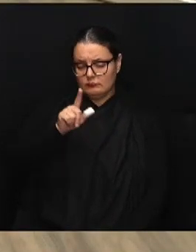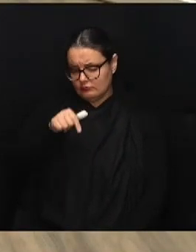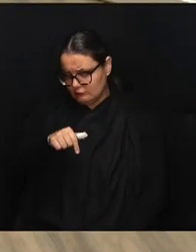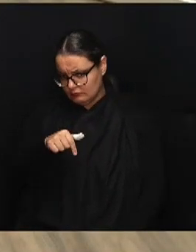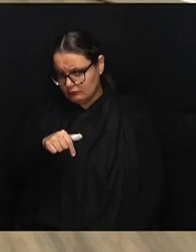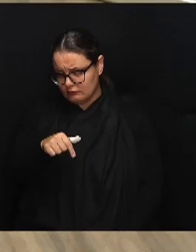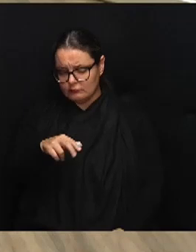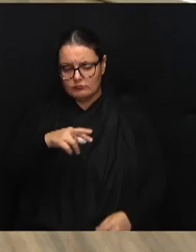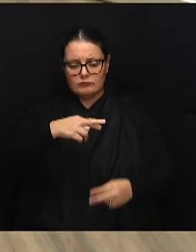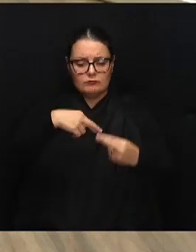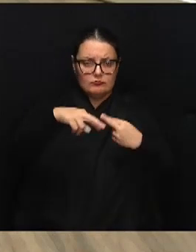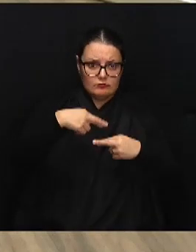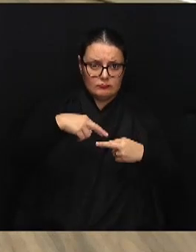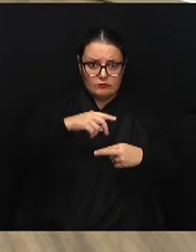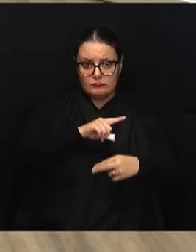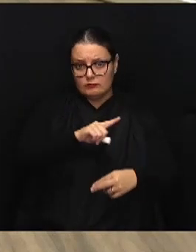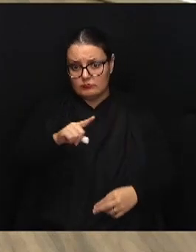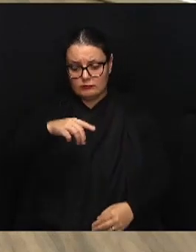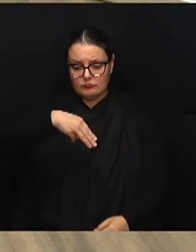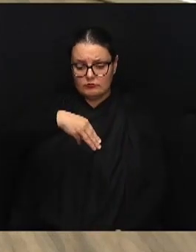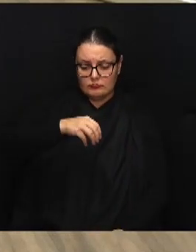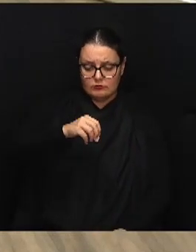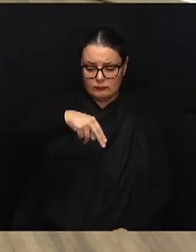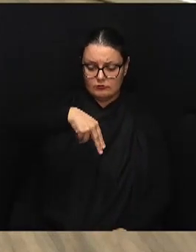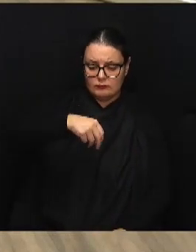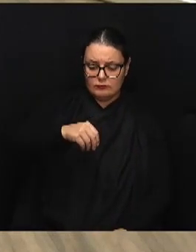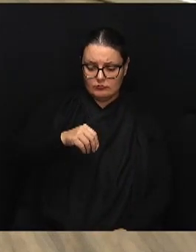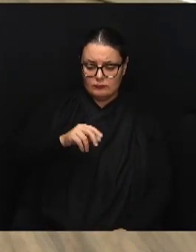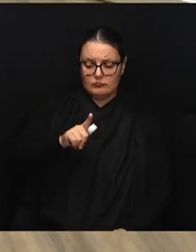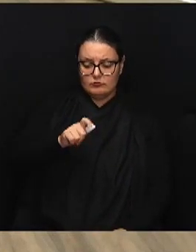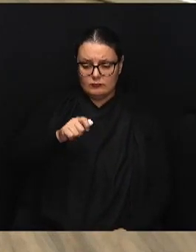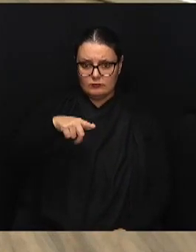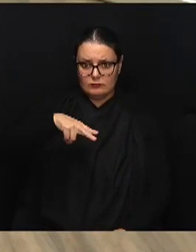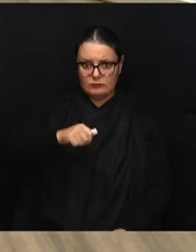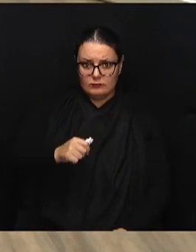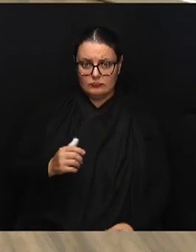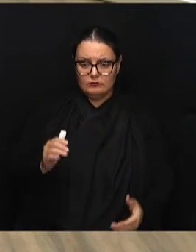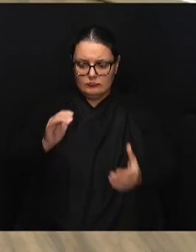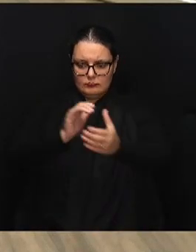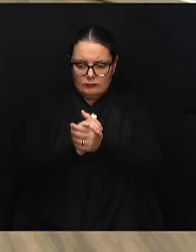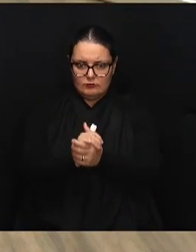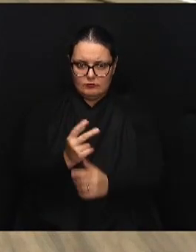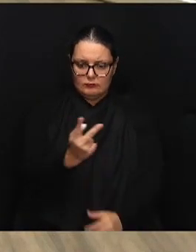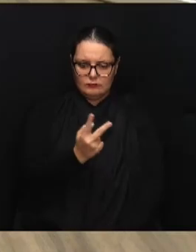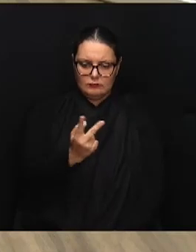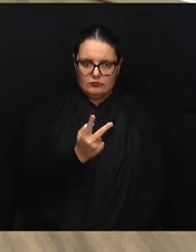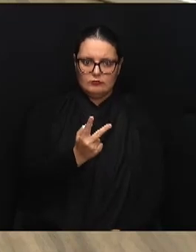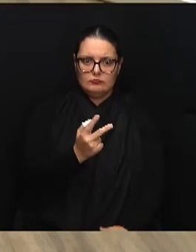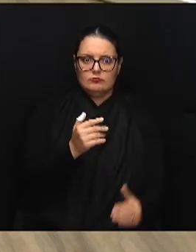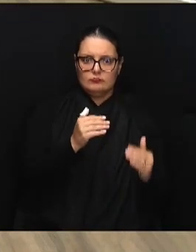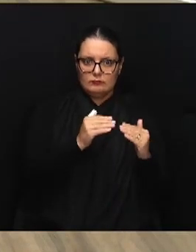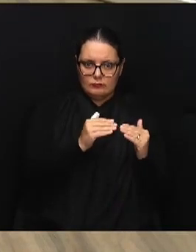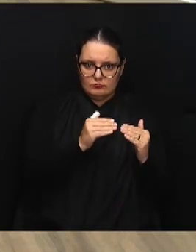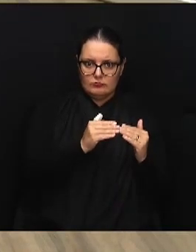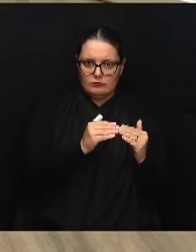um relacionamento não monogâmico, é aquele em que o casal, ambos concordam em